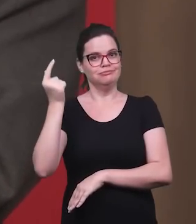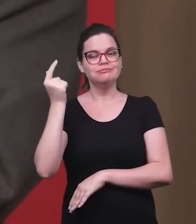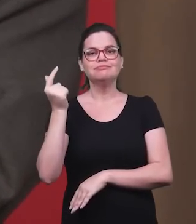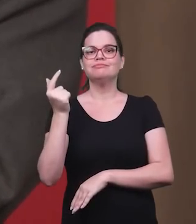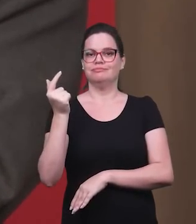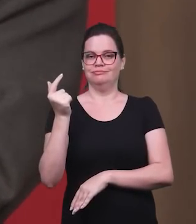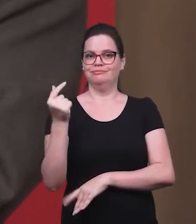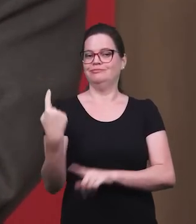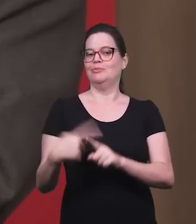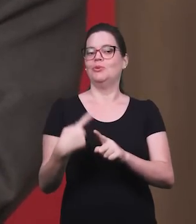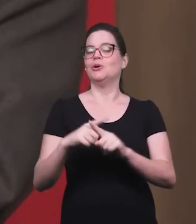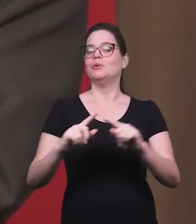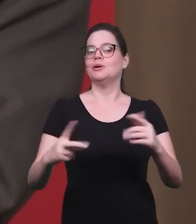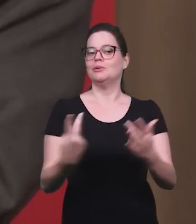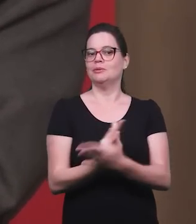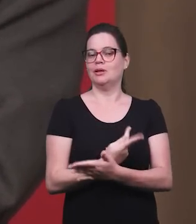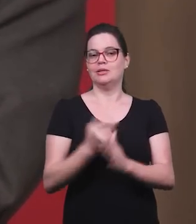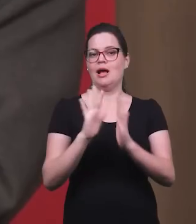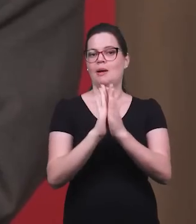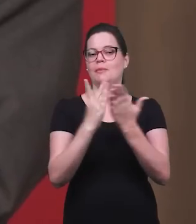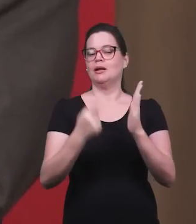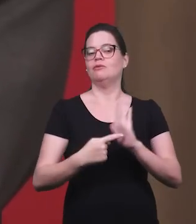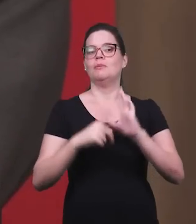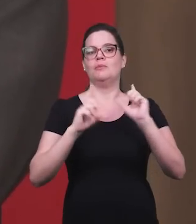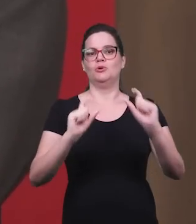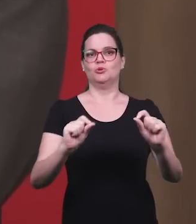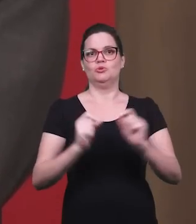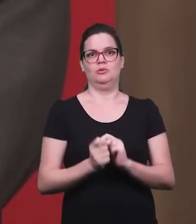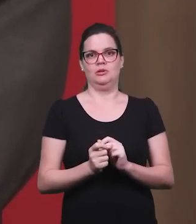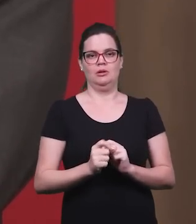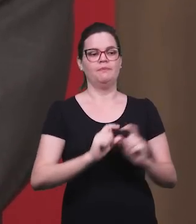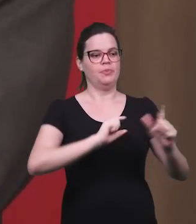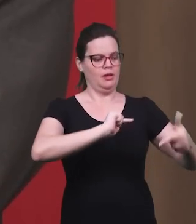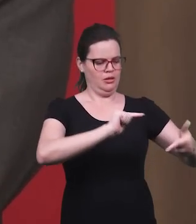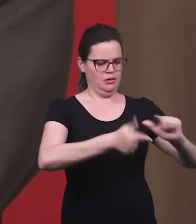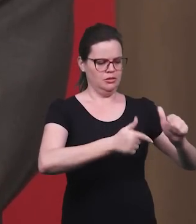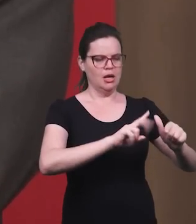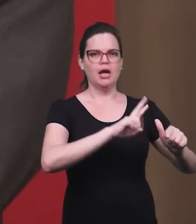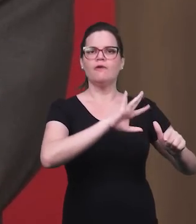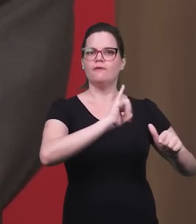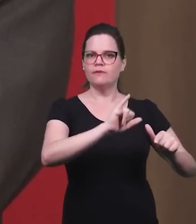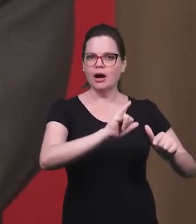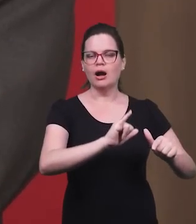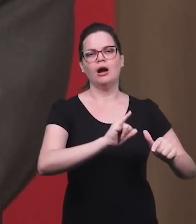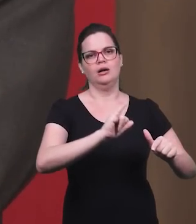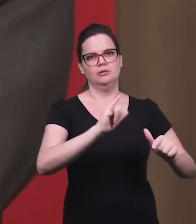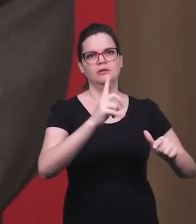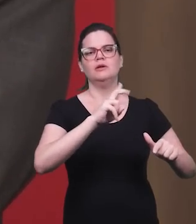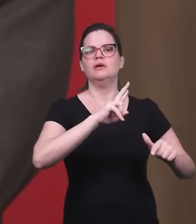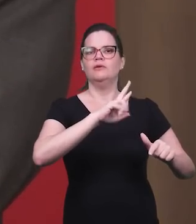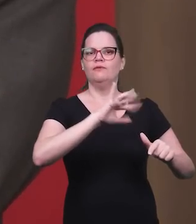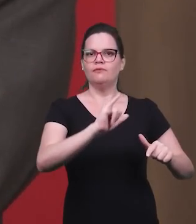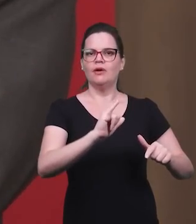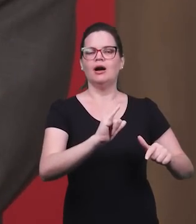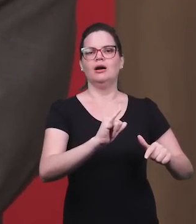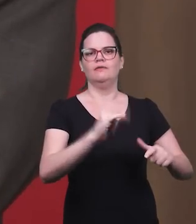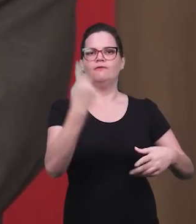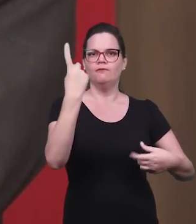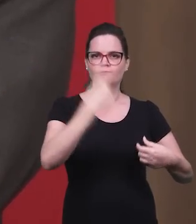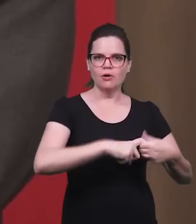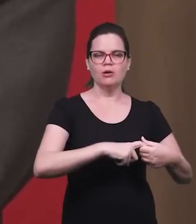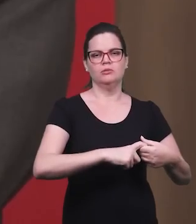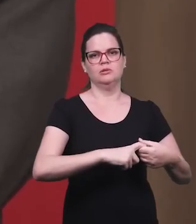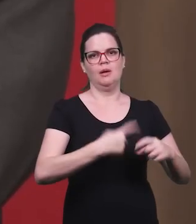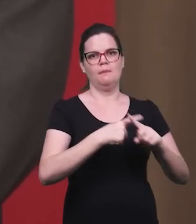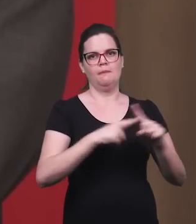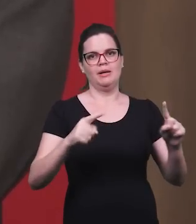Porque a palavra diz que Israel vai voltar após a plenitude dos gentios.